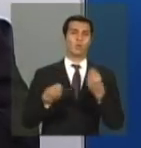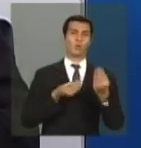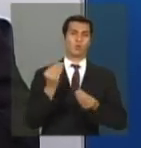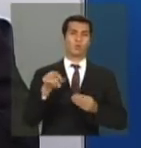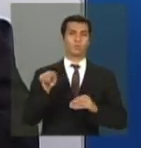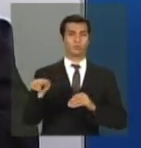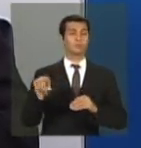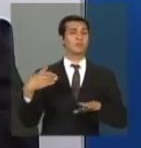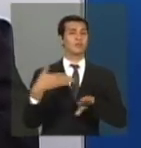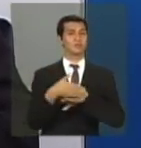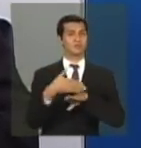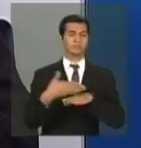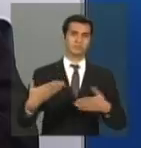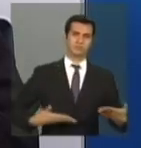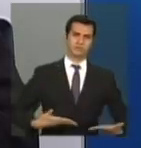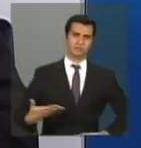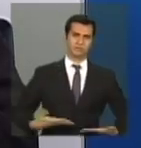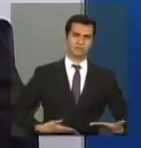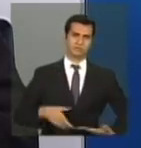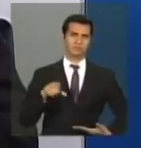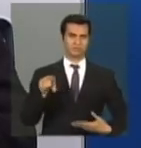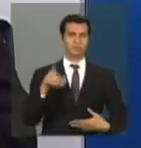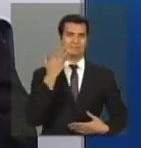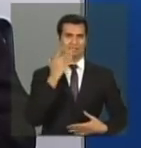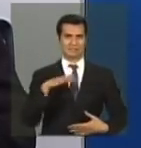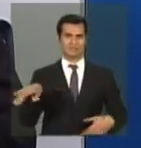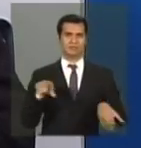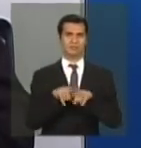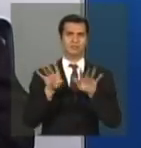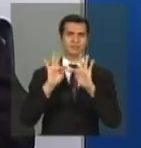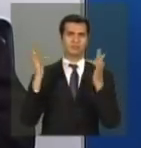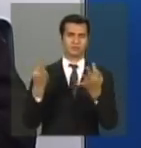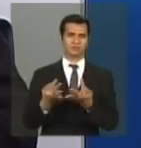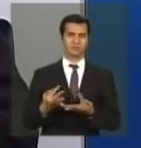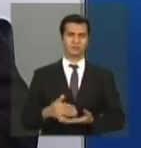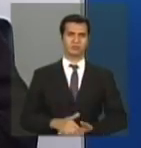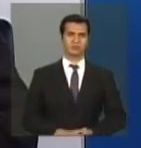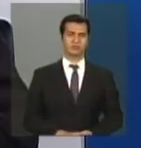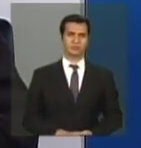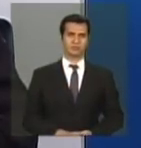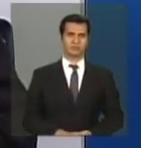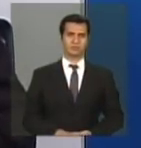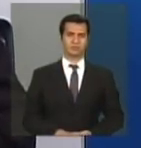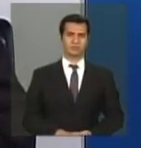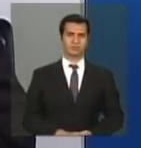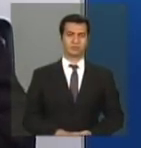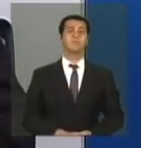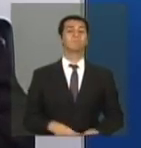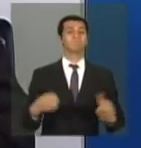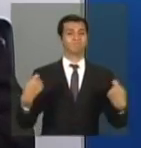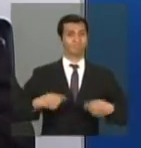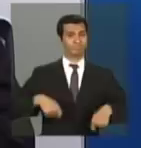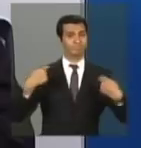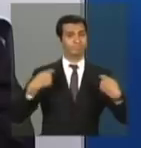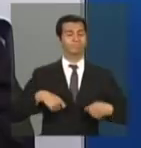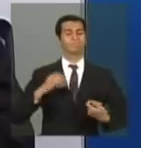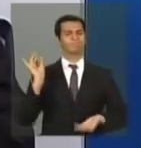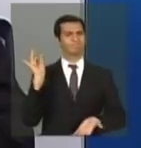a serviços por parte dessa criança e dessa família. Há necessidade muito